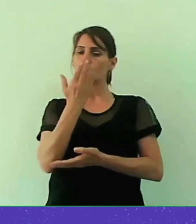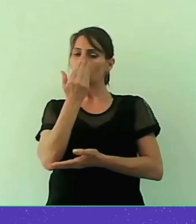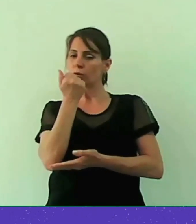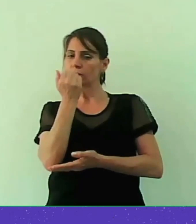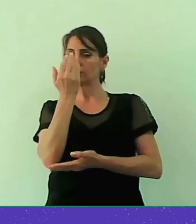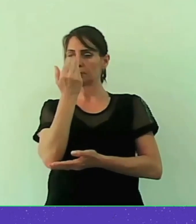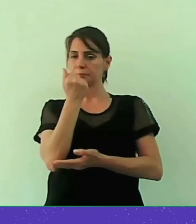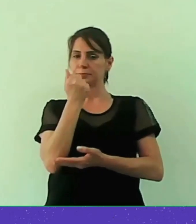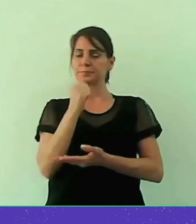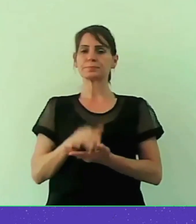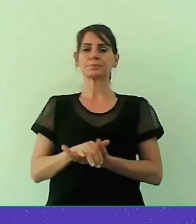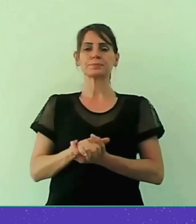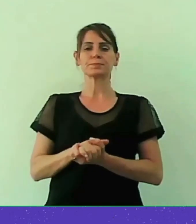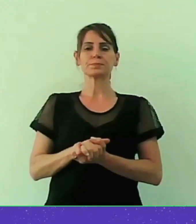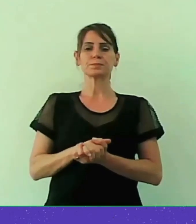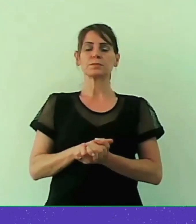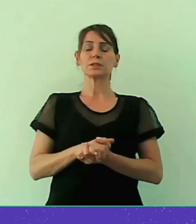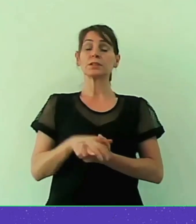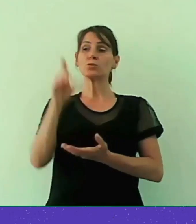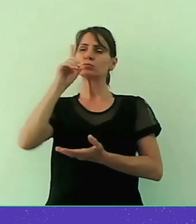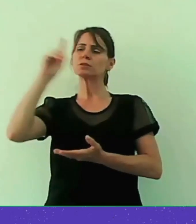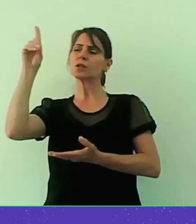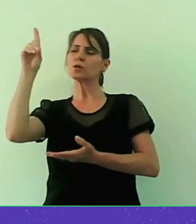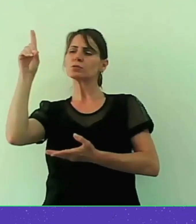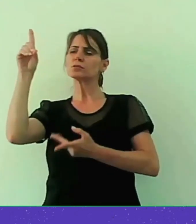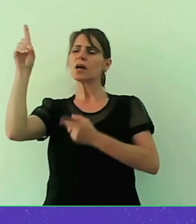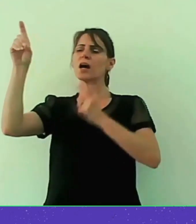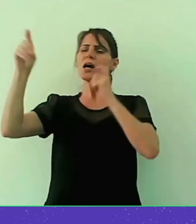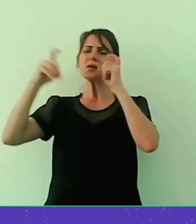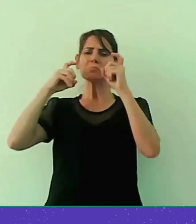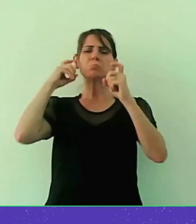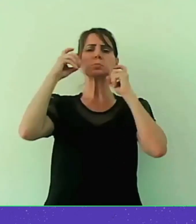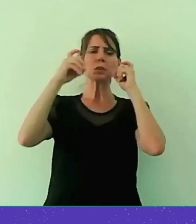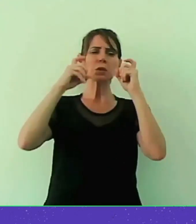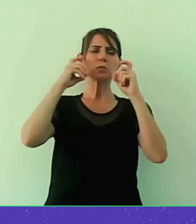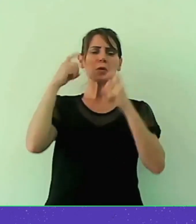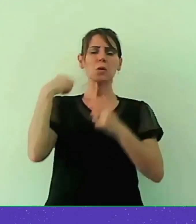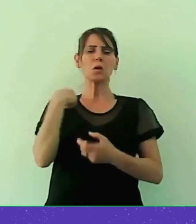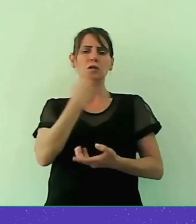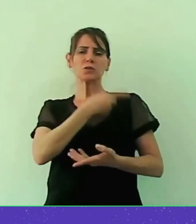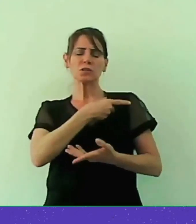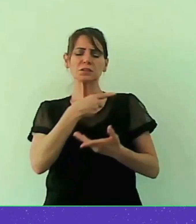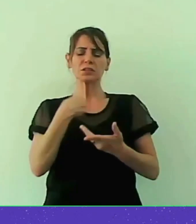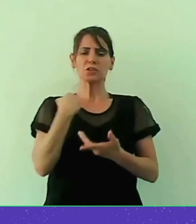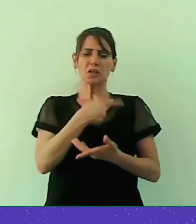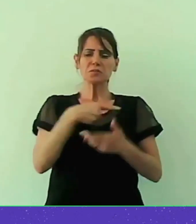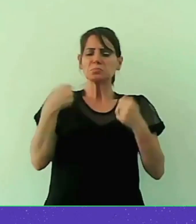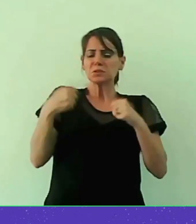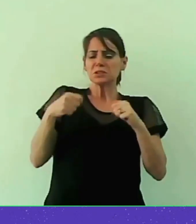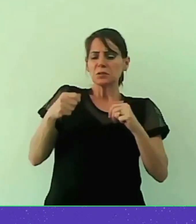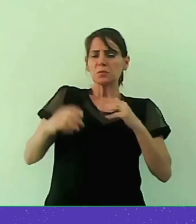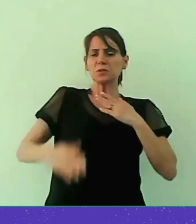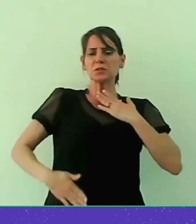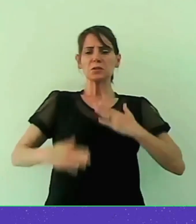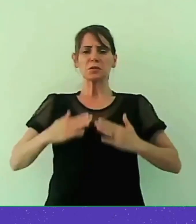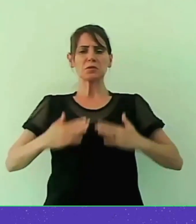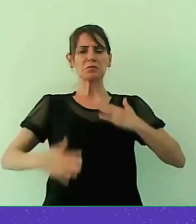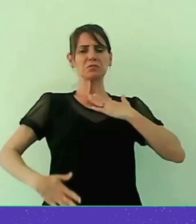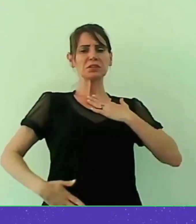mantimento. Quer dizer, Deus se preocupou com a nossa necessidade física.